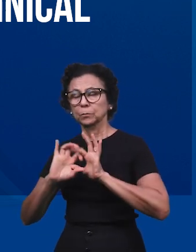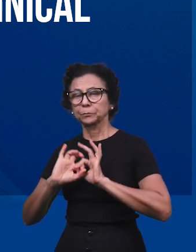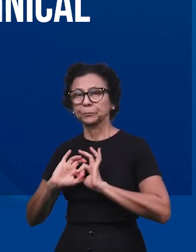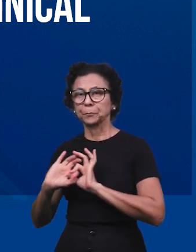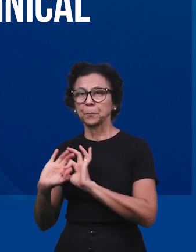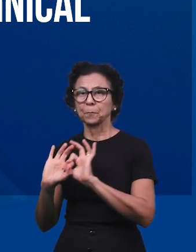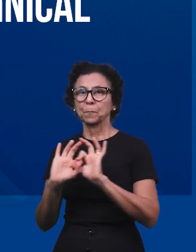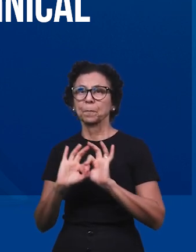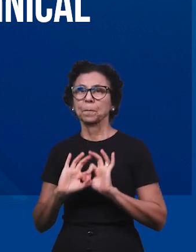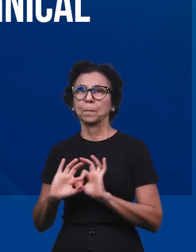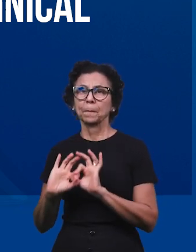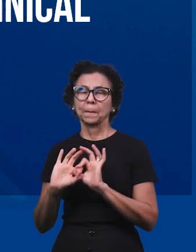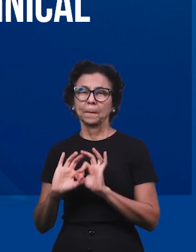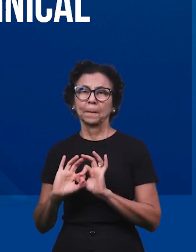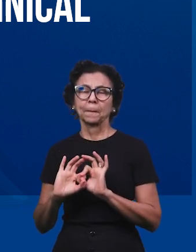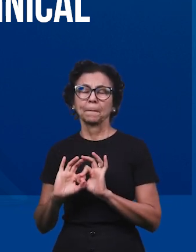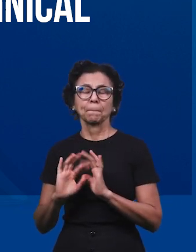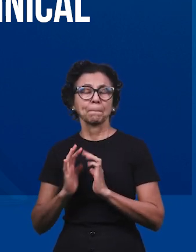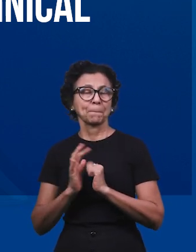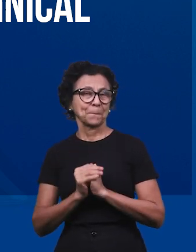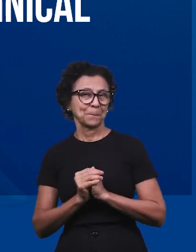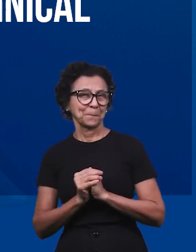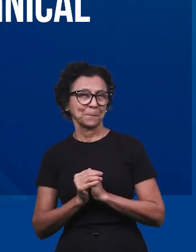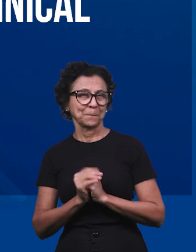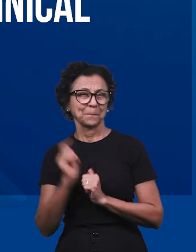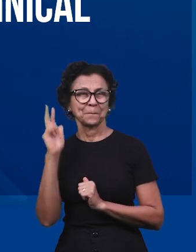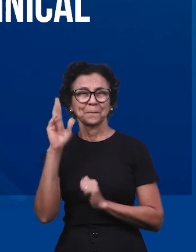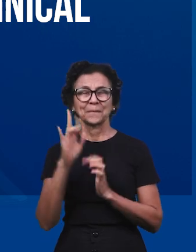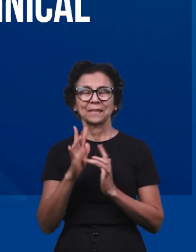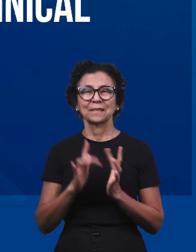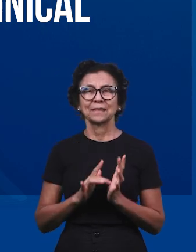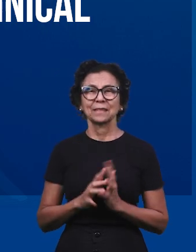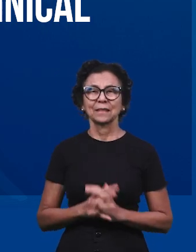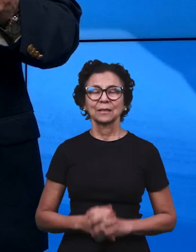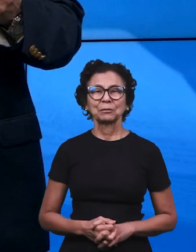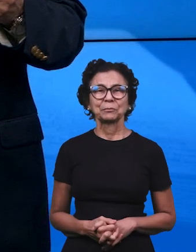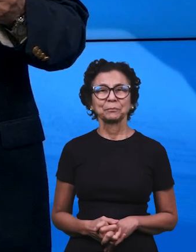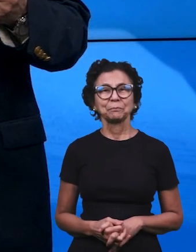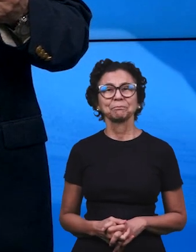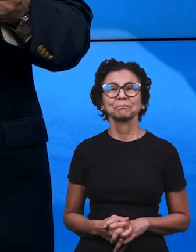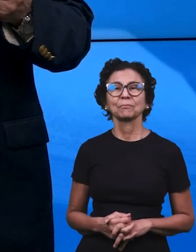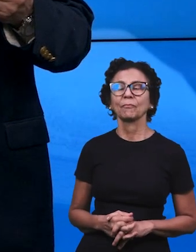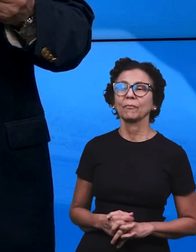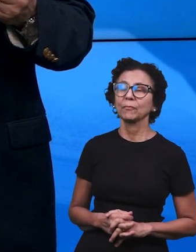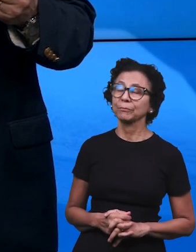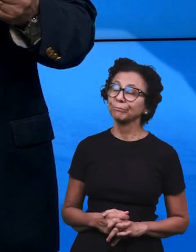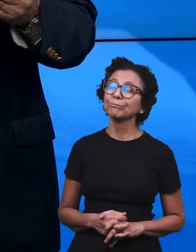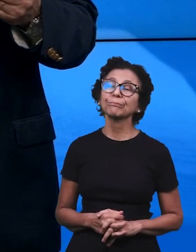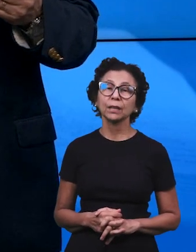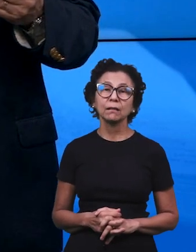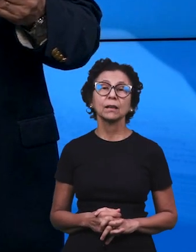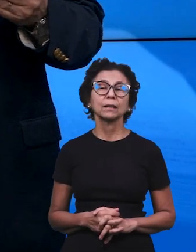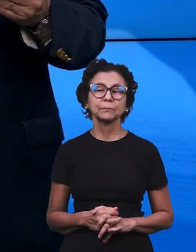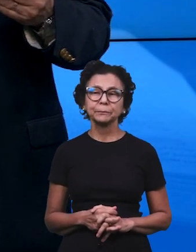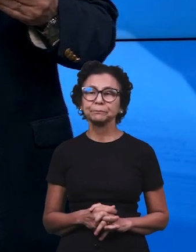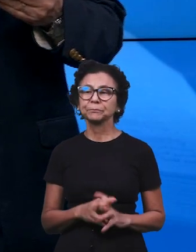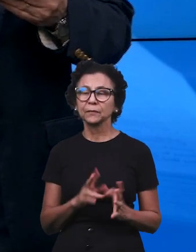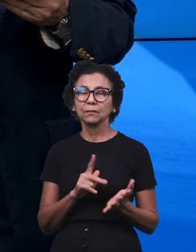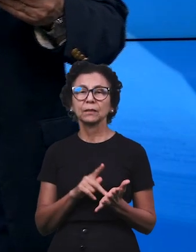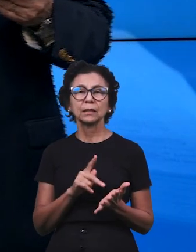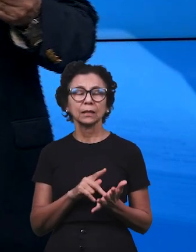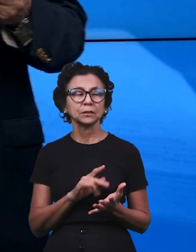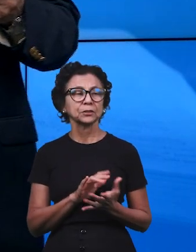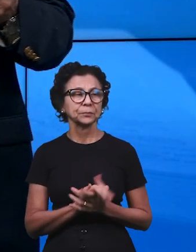comunhão, dando vida à igreja. Amém? A paz do Senhor Jesus. Muito bem, Silvester. Realmente há uma